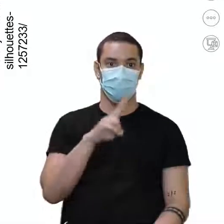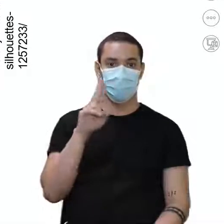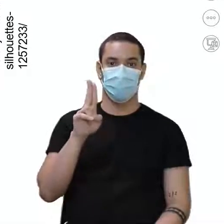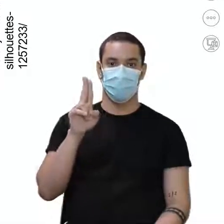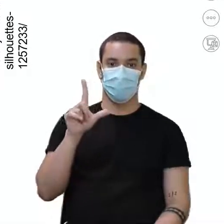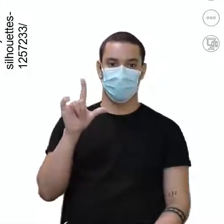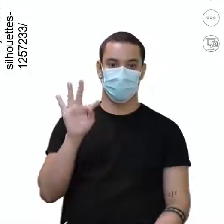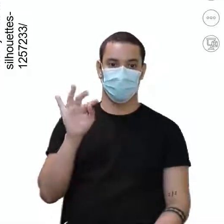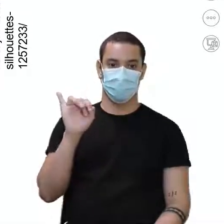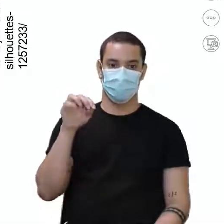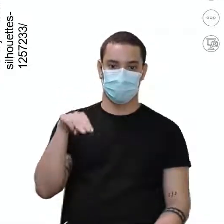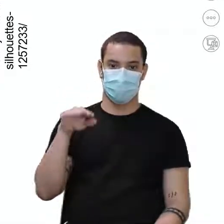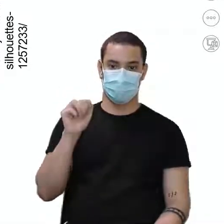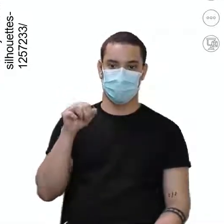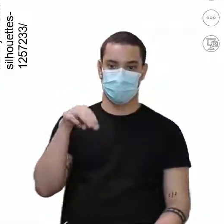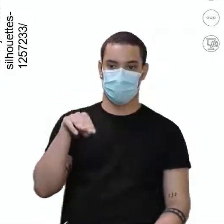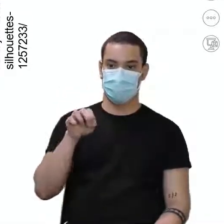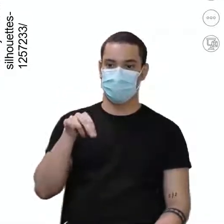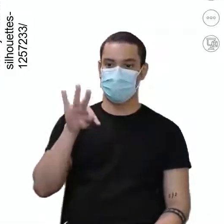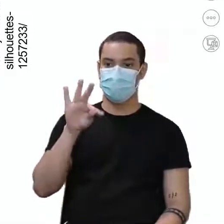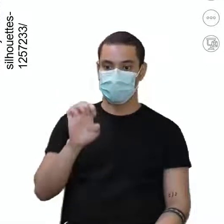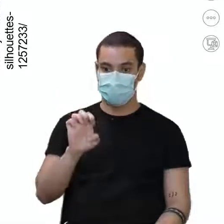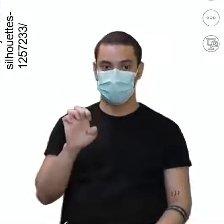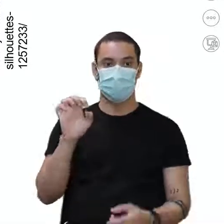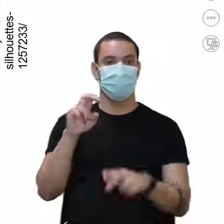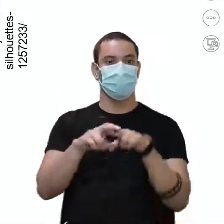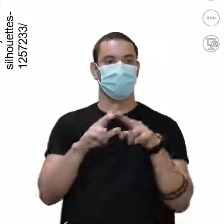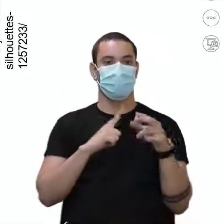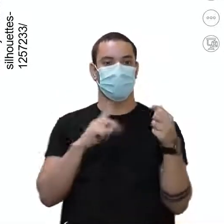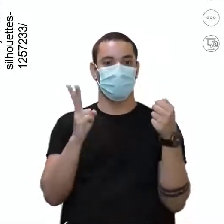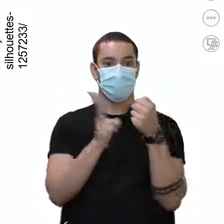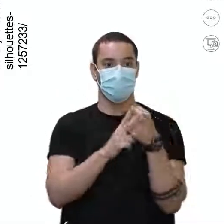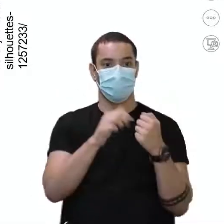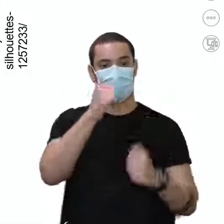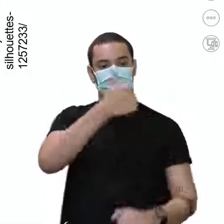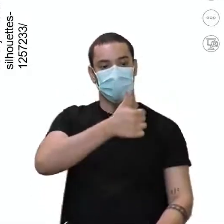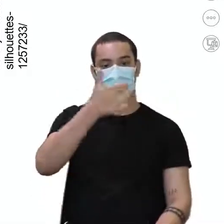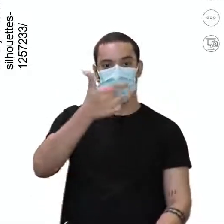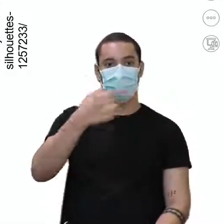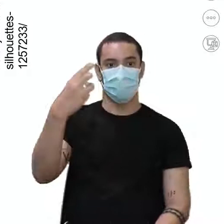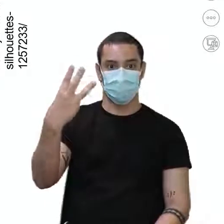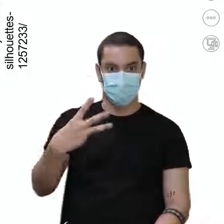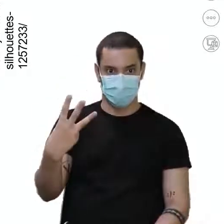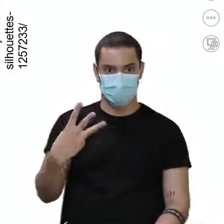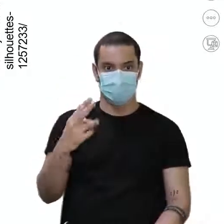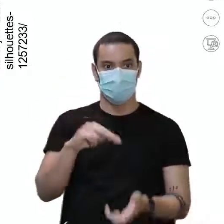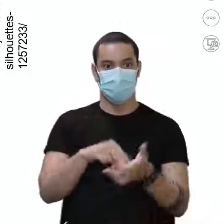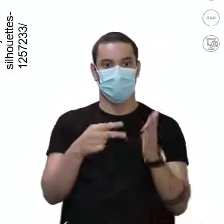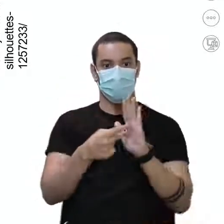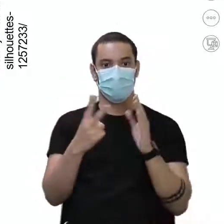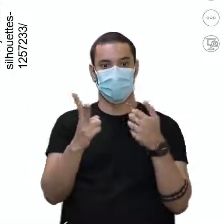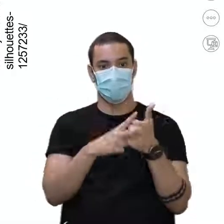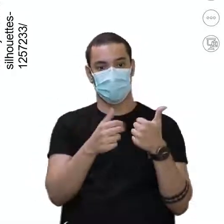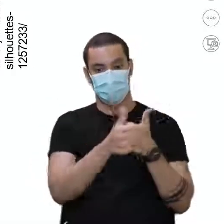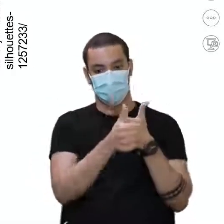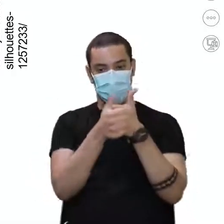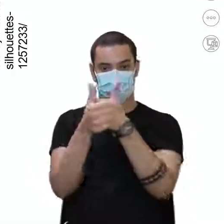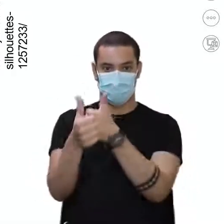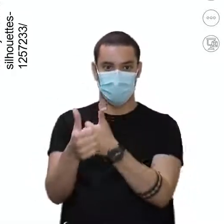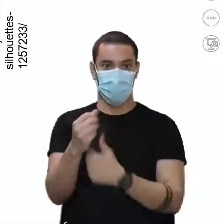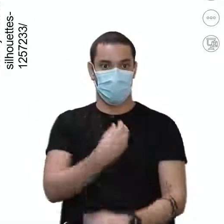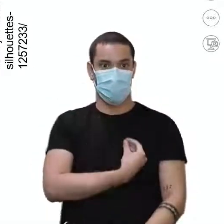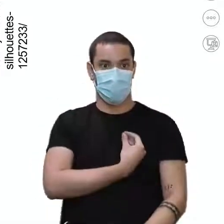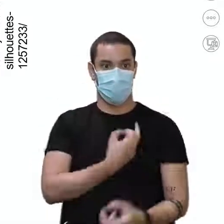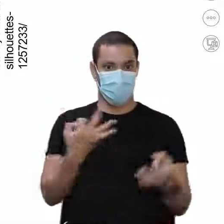ultimamente? E aí nós temos os 3 verbos, que são have, que é o meu verbo auxiliar do presente perfeito,